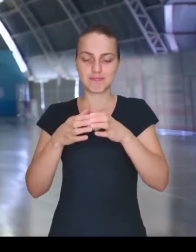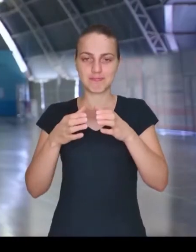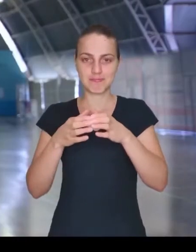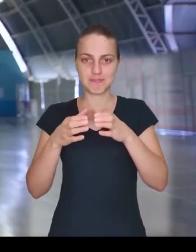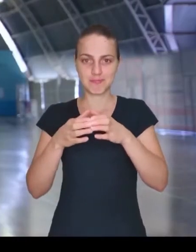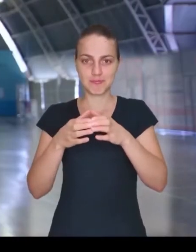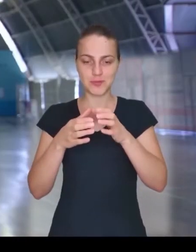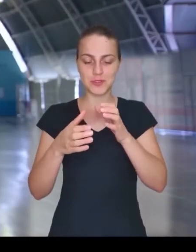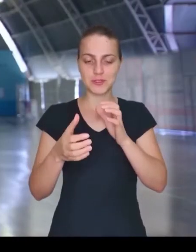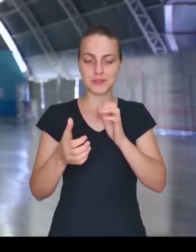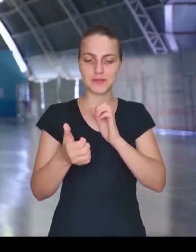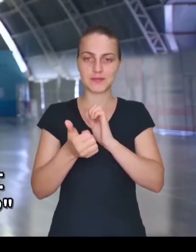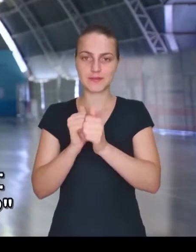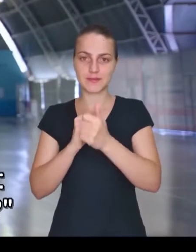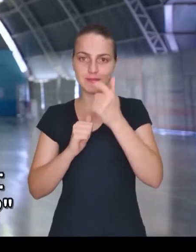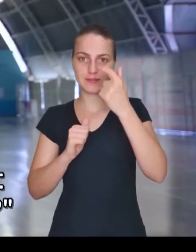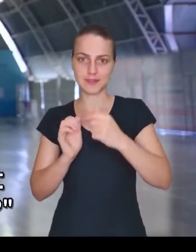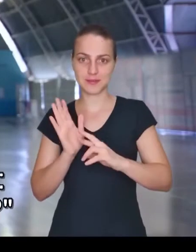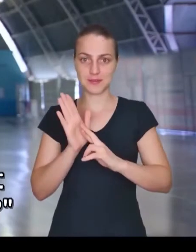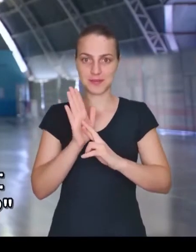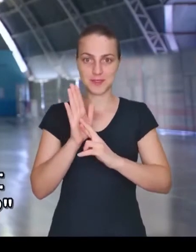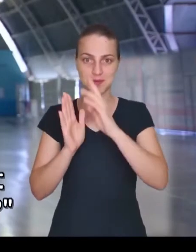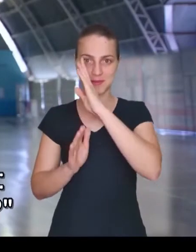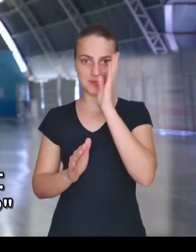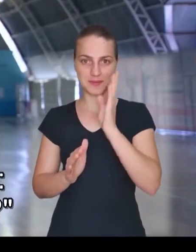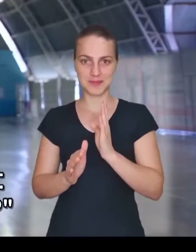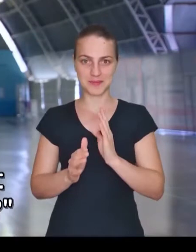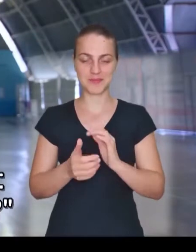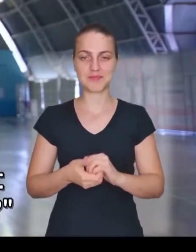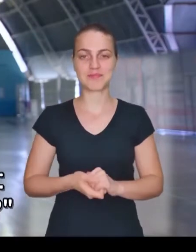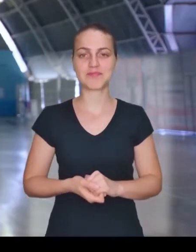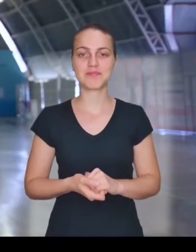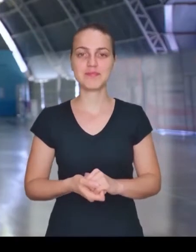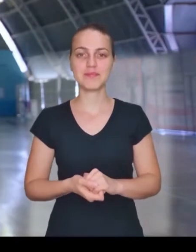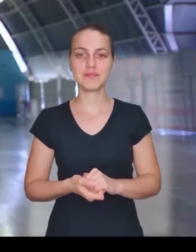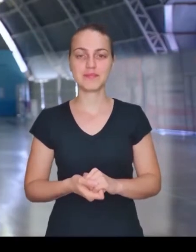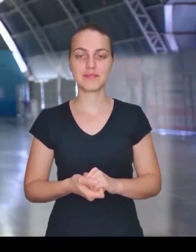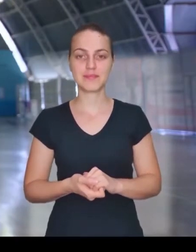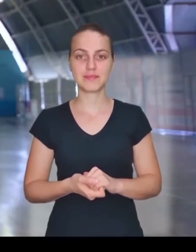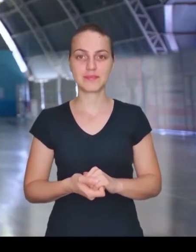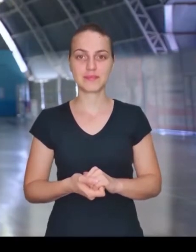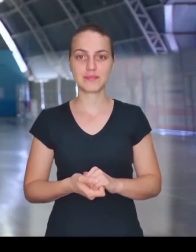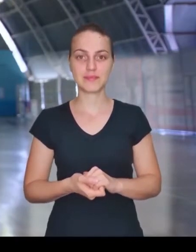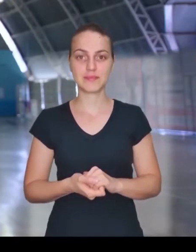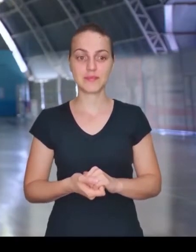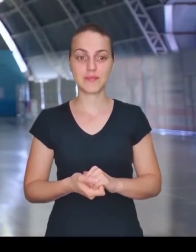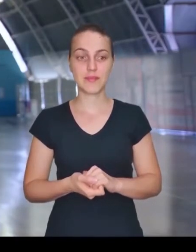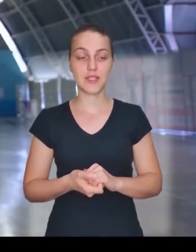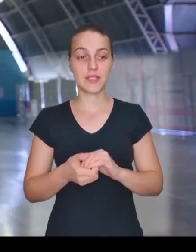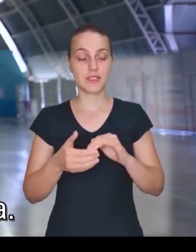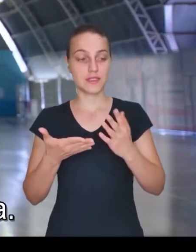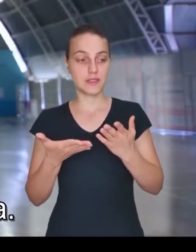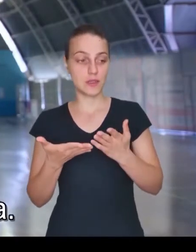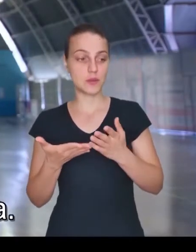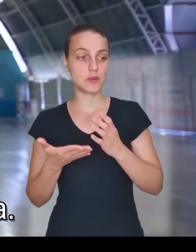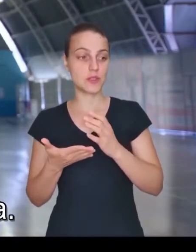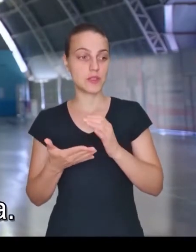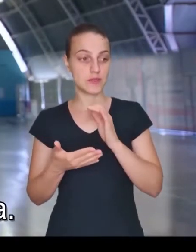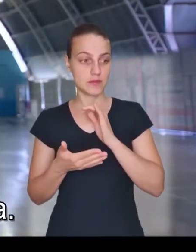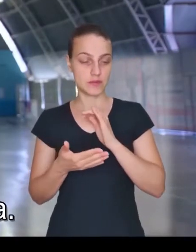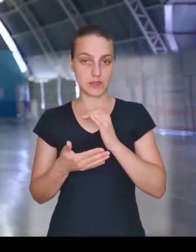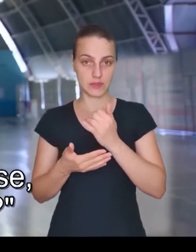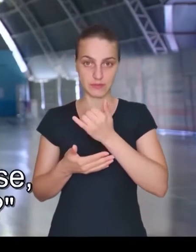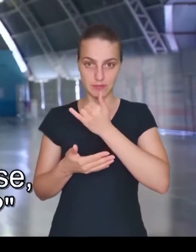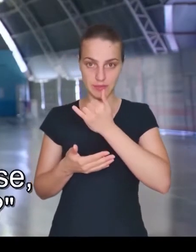minha amputação, Anderson. o médico perguntou para mim, falou, e daí Anderson, tudo bem? Como é que você está? Eu falei, tô bem. Você está recuperado, vamos fazer uma